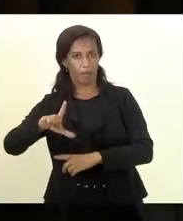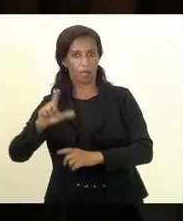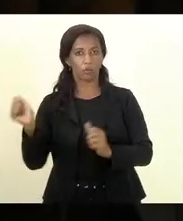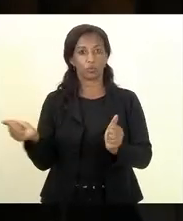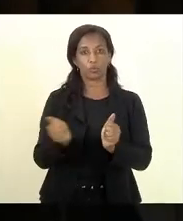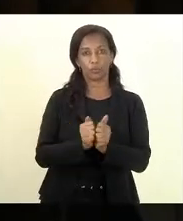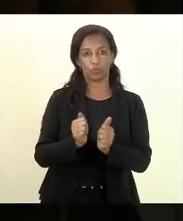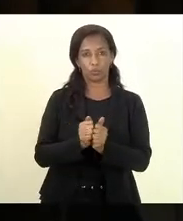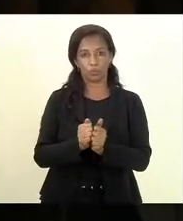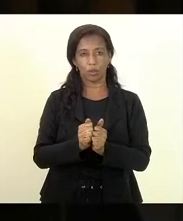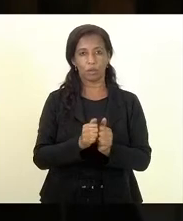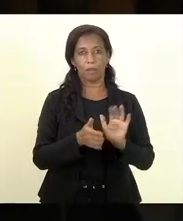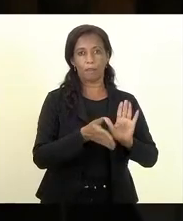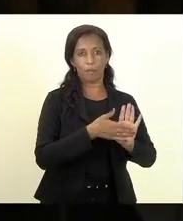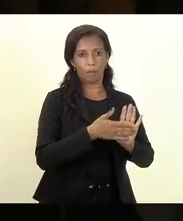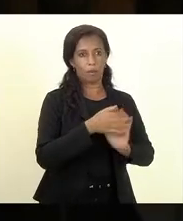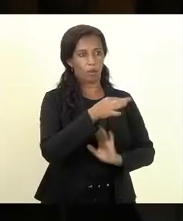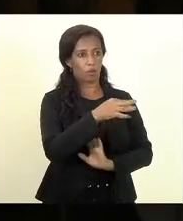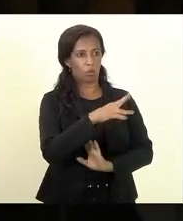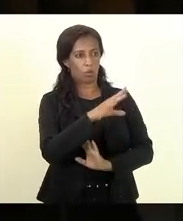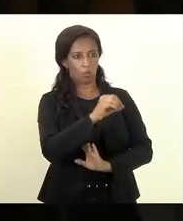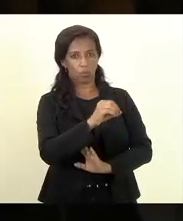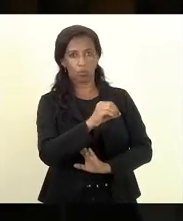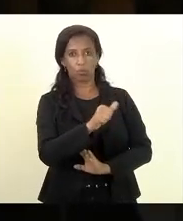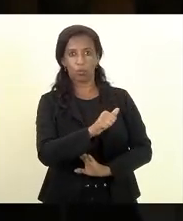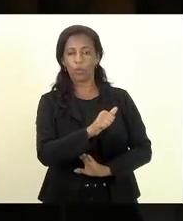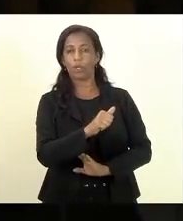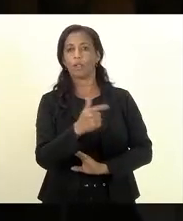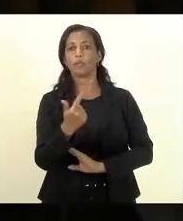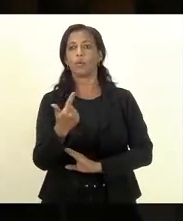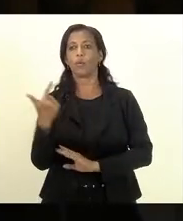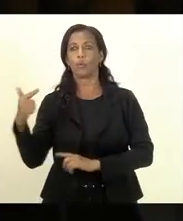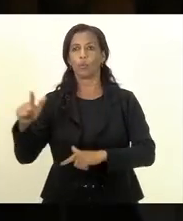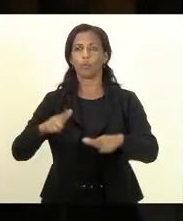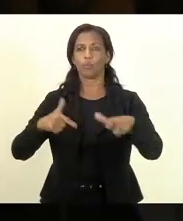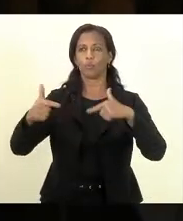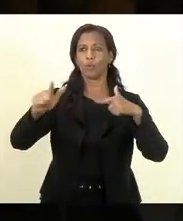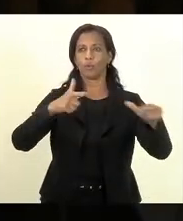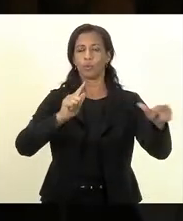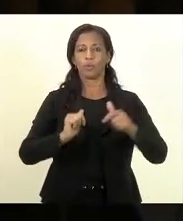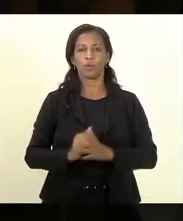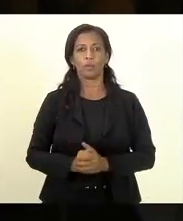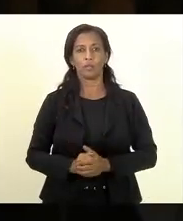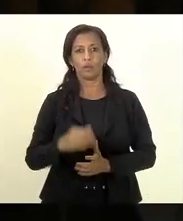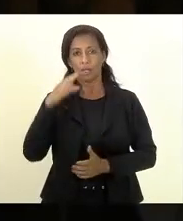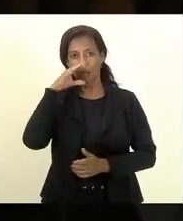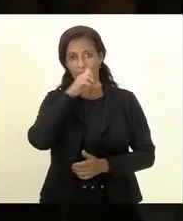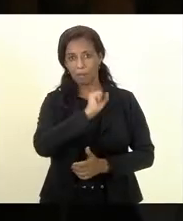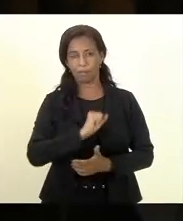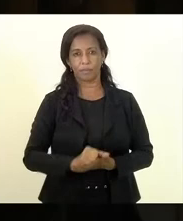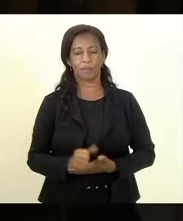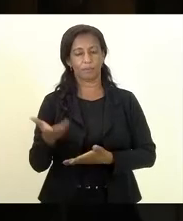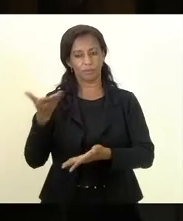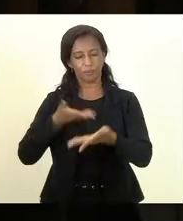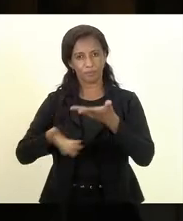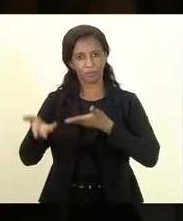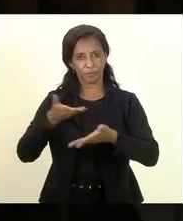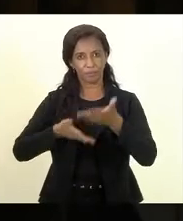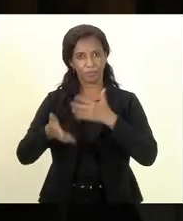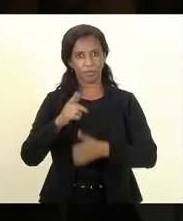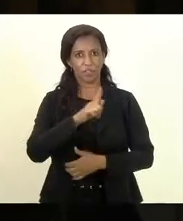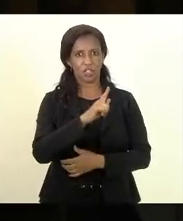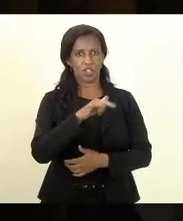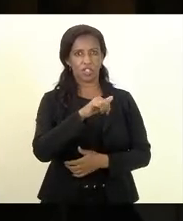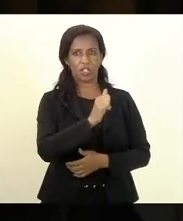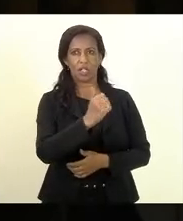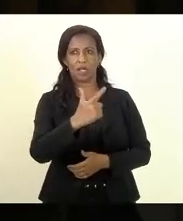proposta originalmente do Tutuca, juntando várias contribuições da audiência. Eu quero aqui citar rapidamente a participação do Gesil